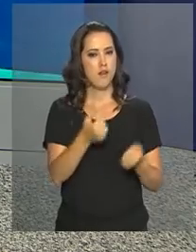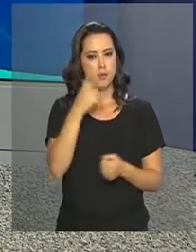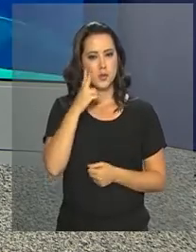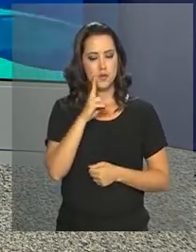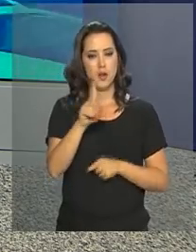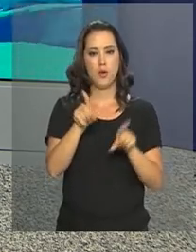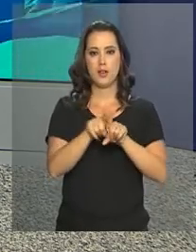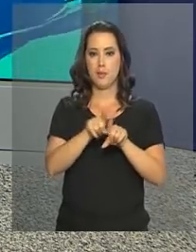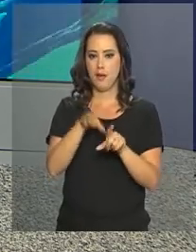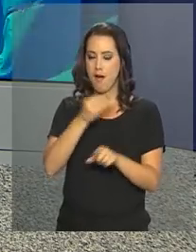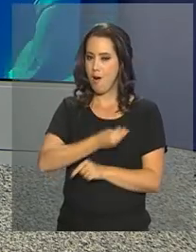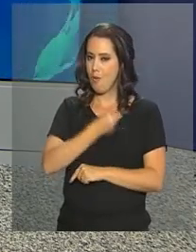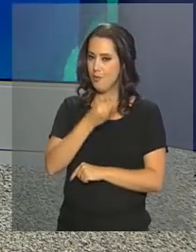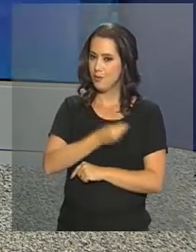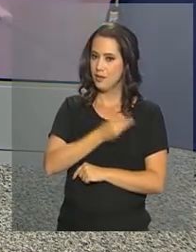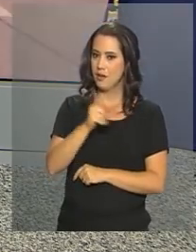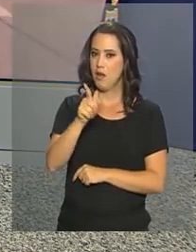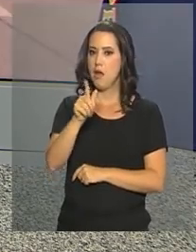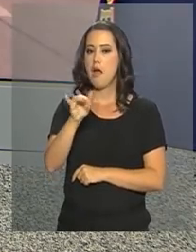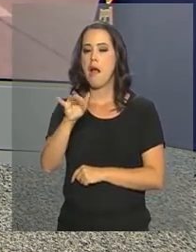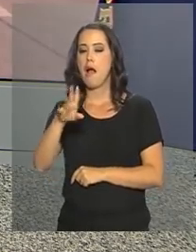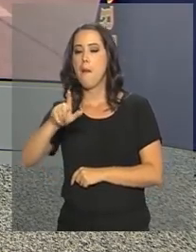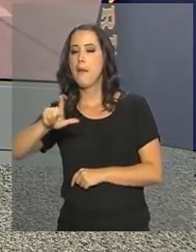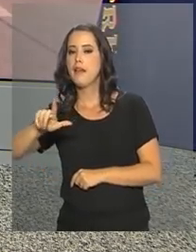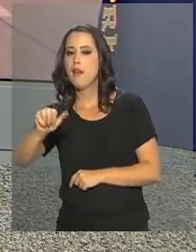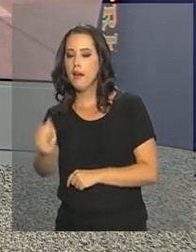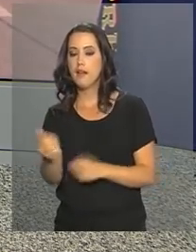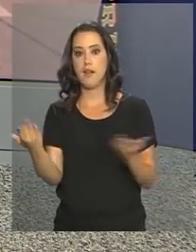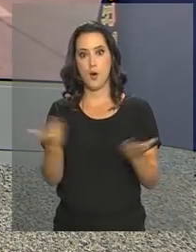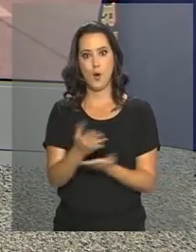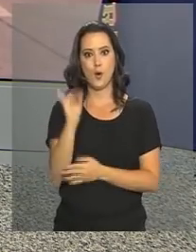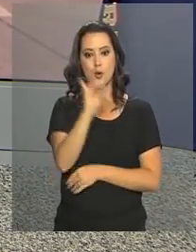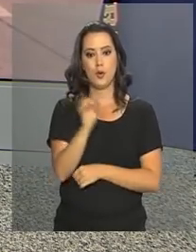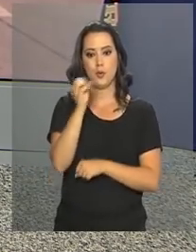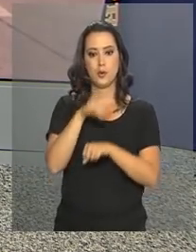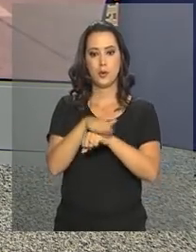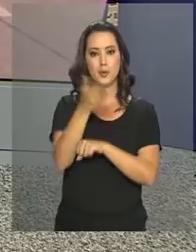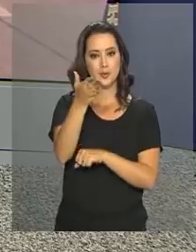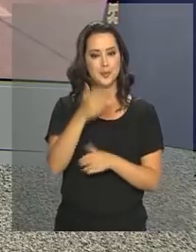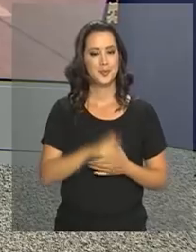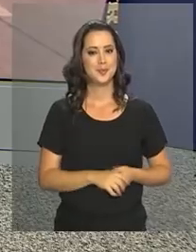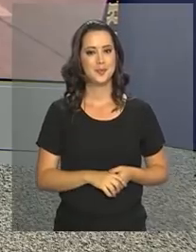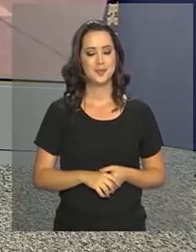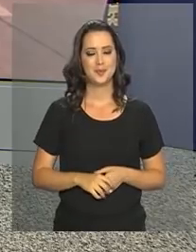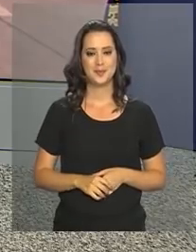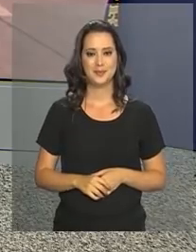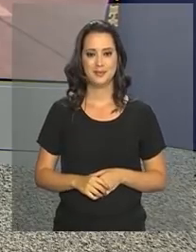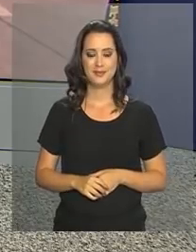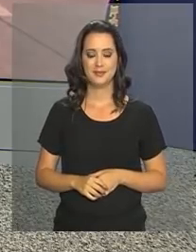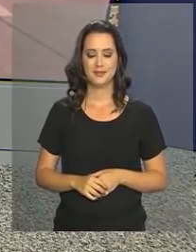agora, também ao vivo, com a repórter Gabriela Noronha. Olá, Gabriela, boa noite.